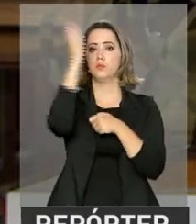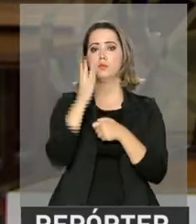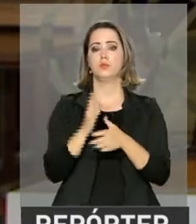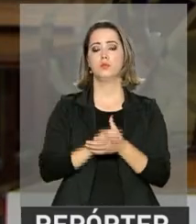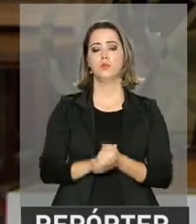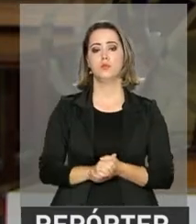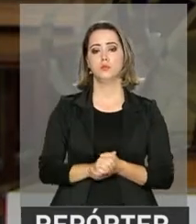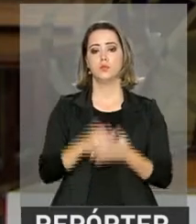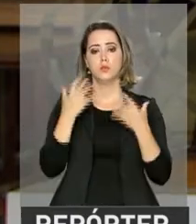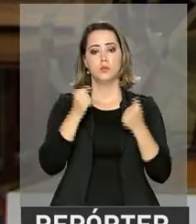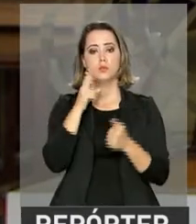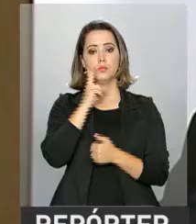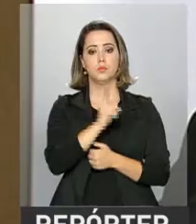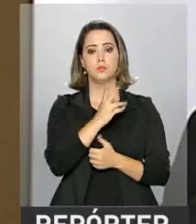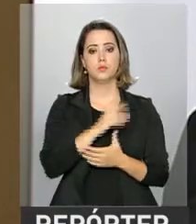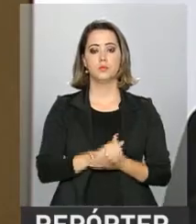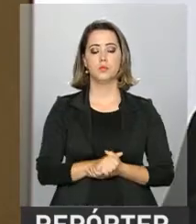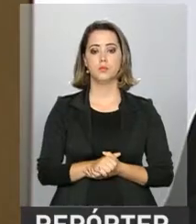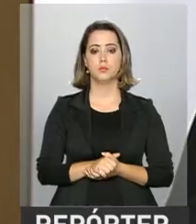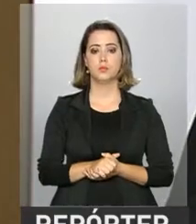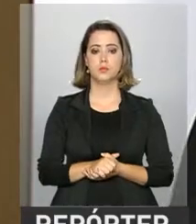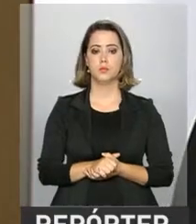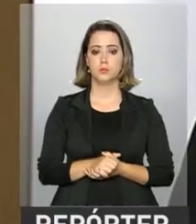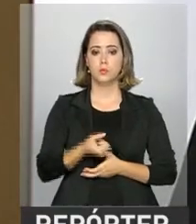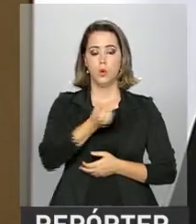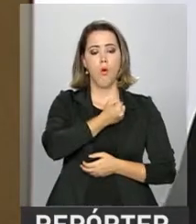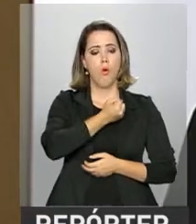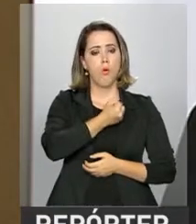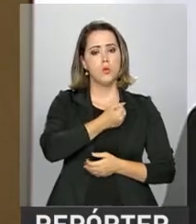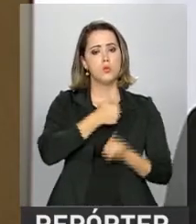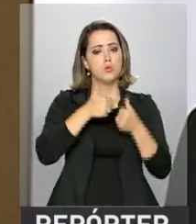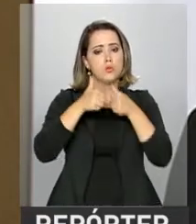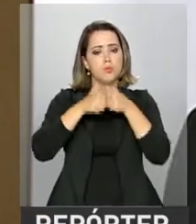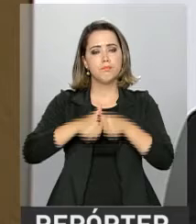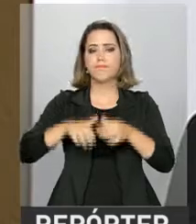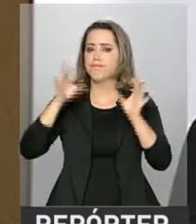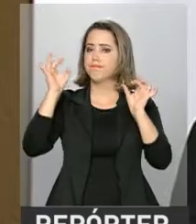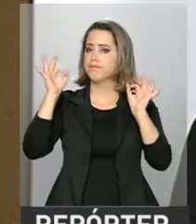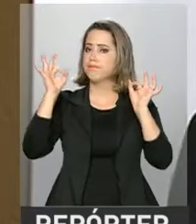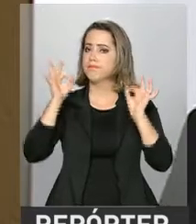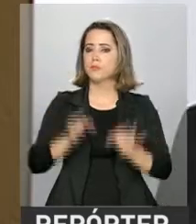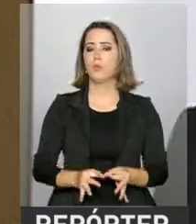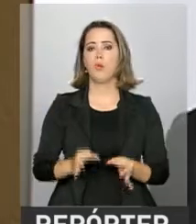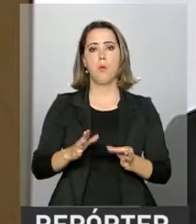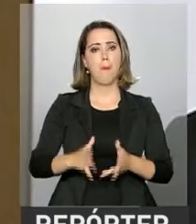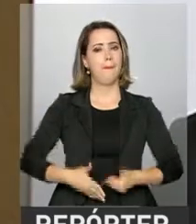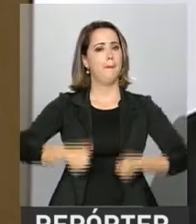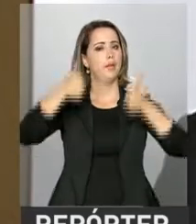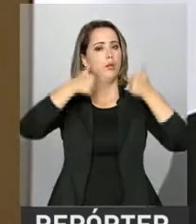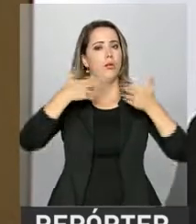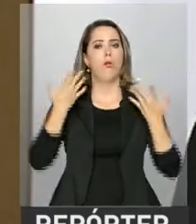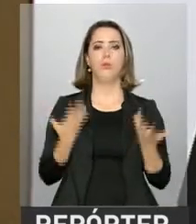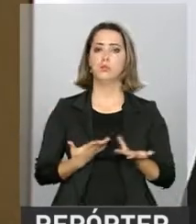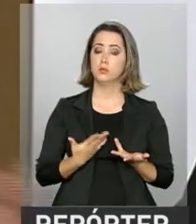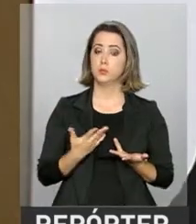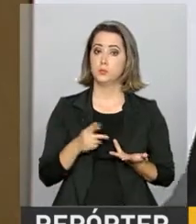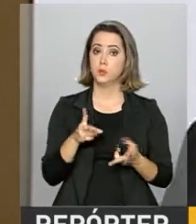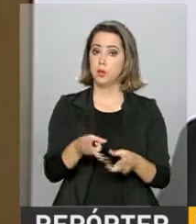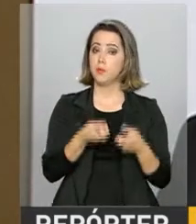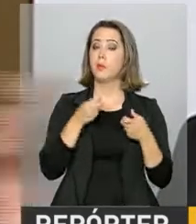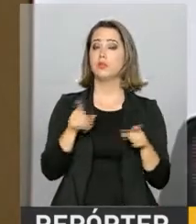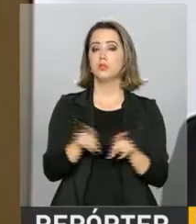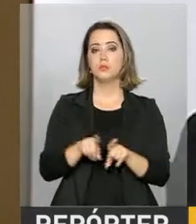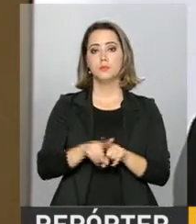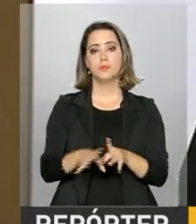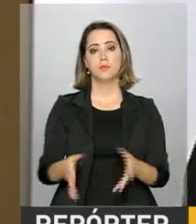brasileira. Vamos ouvir. Os números estão, de fato, melhorando, as expectativas estão melhorando. Não